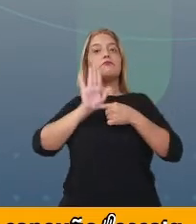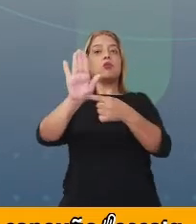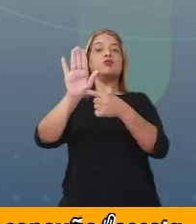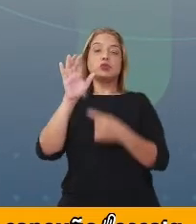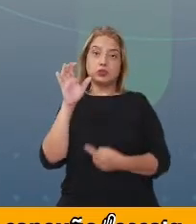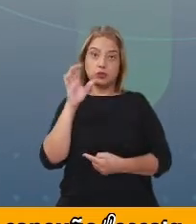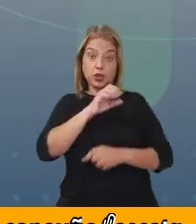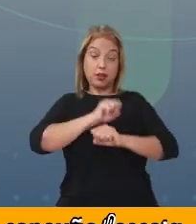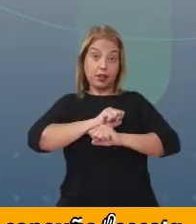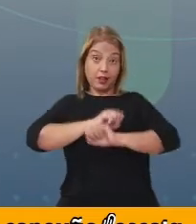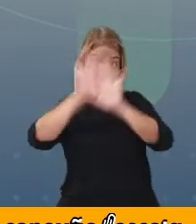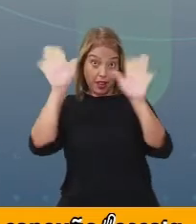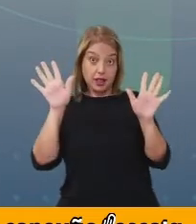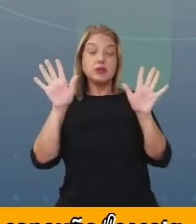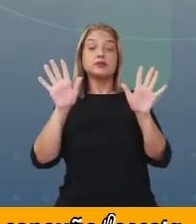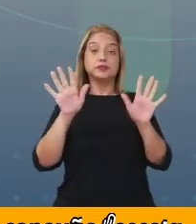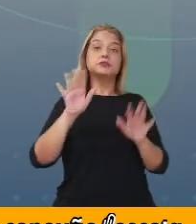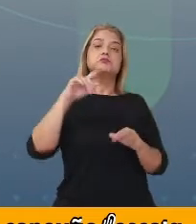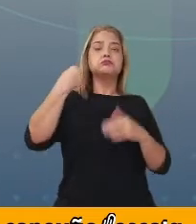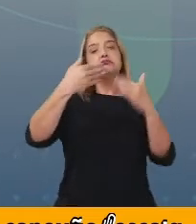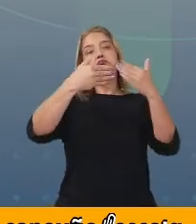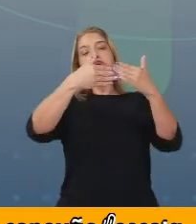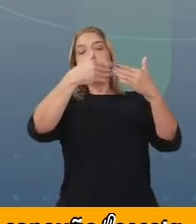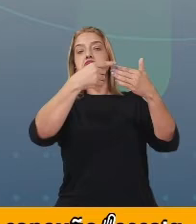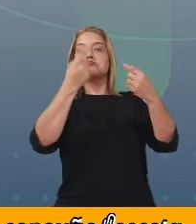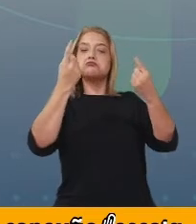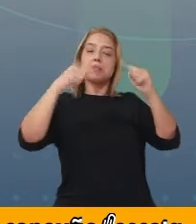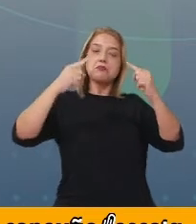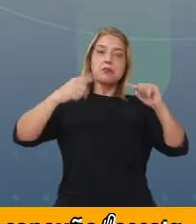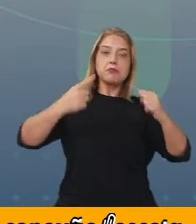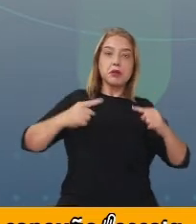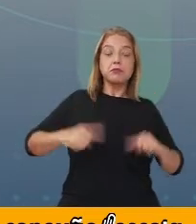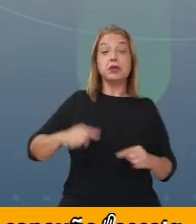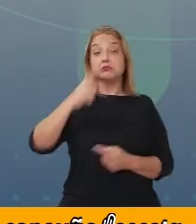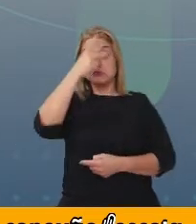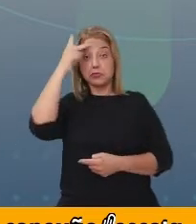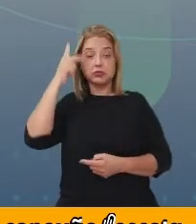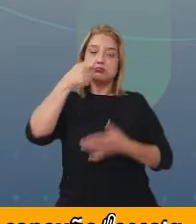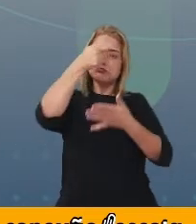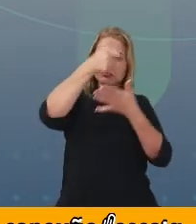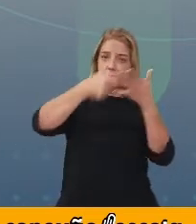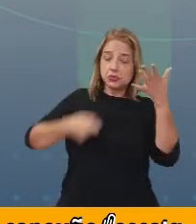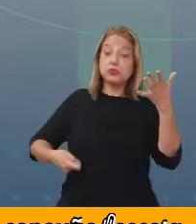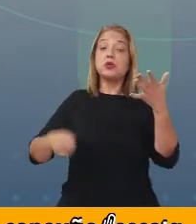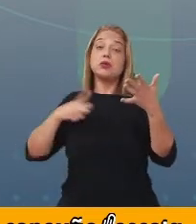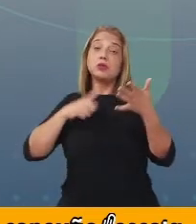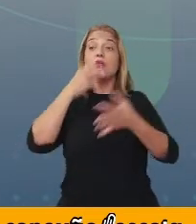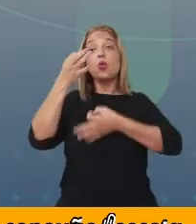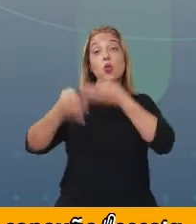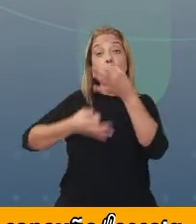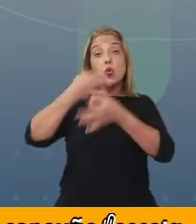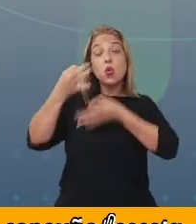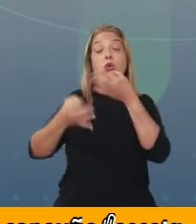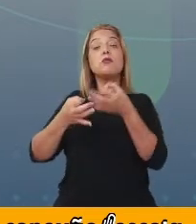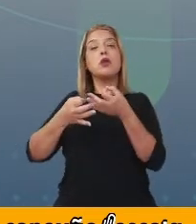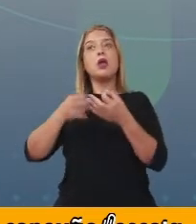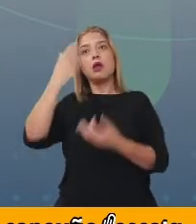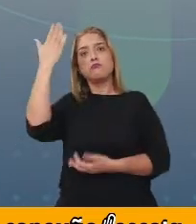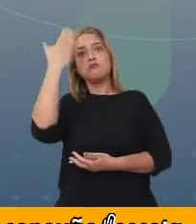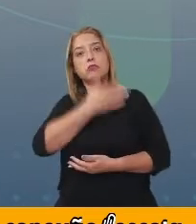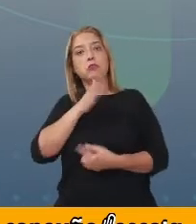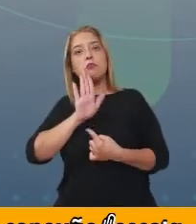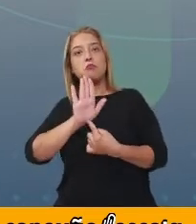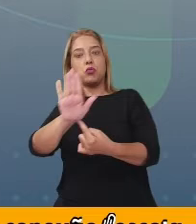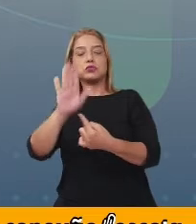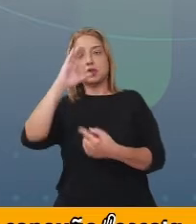definida. No decorrer dos parágrafos seguintes, o produtor do texto vai trazer os argumentos que vão comprovando